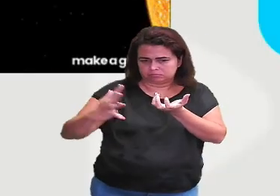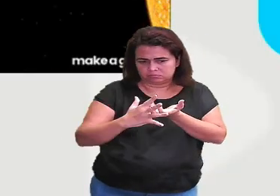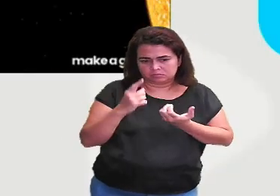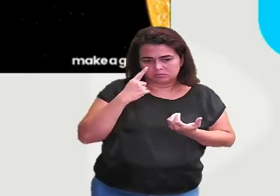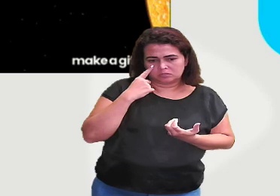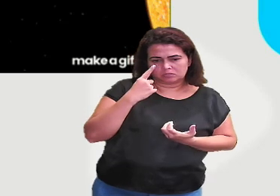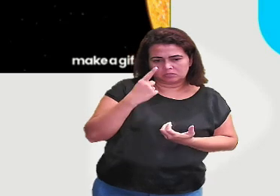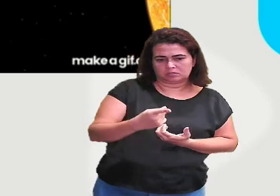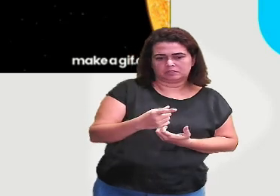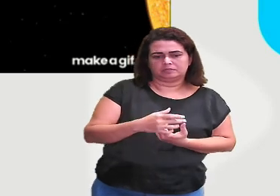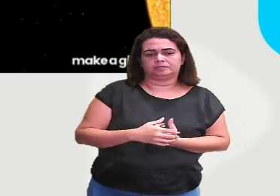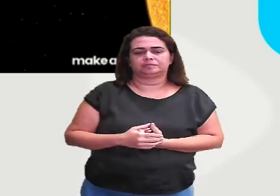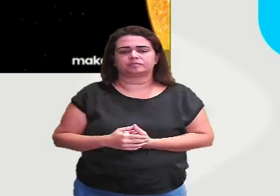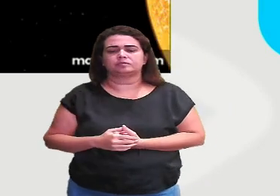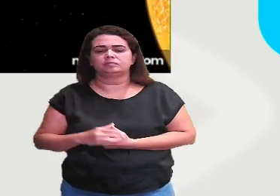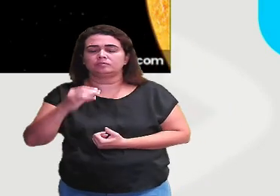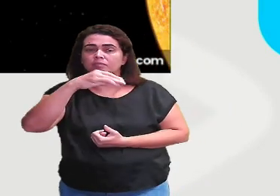no canto